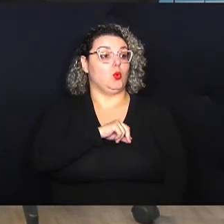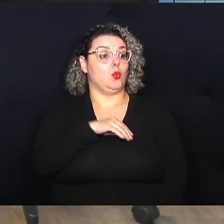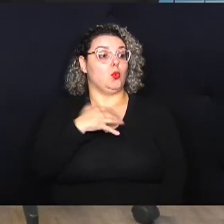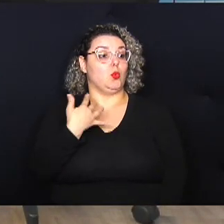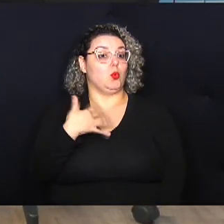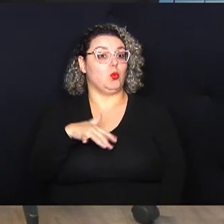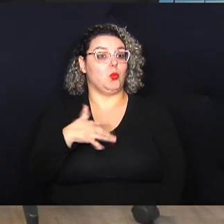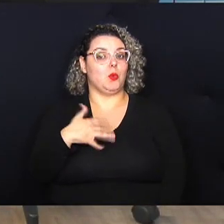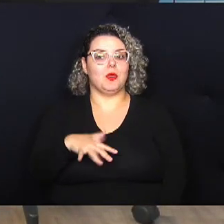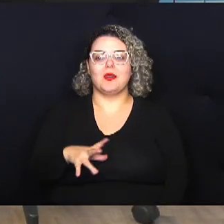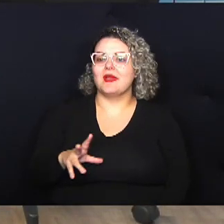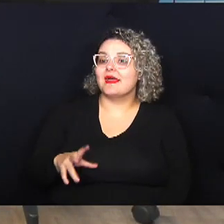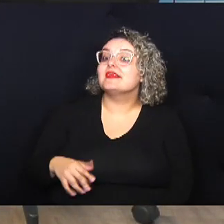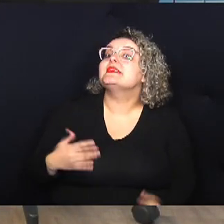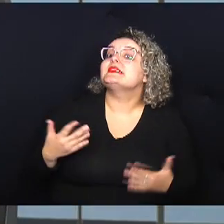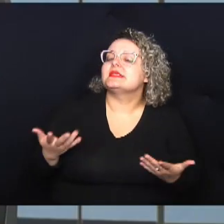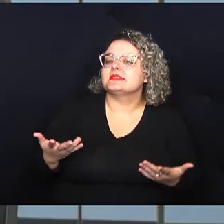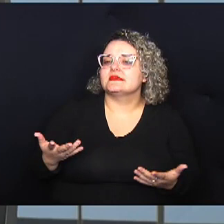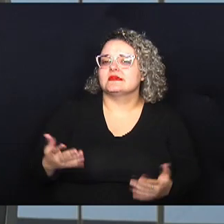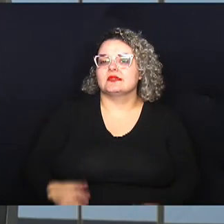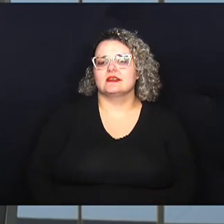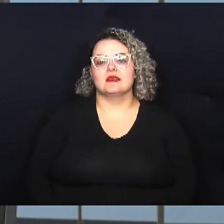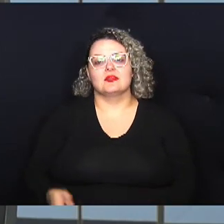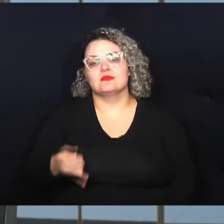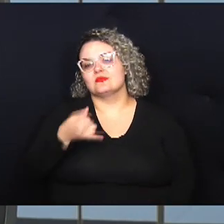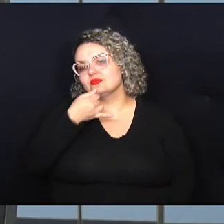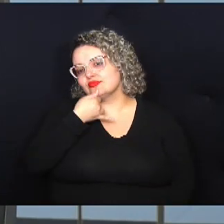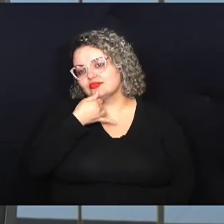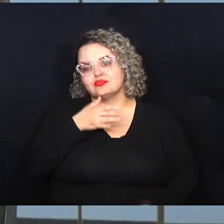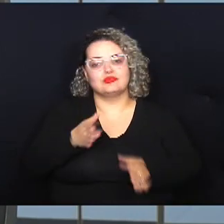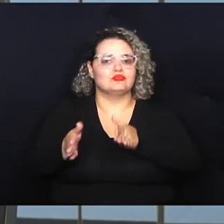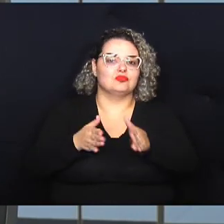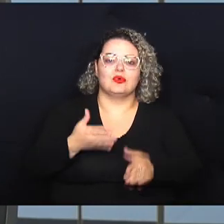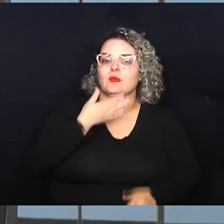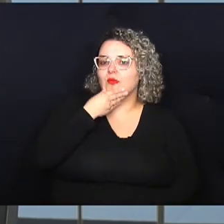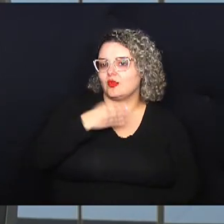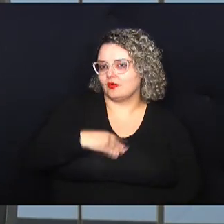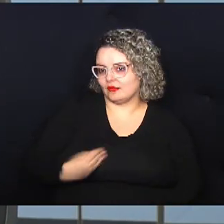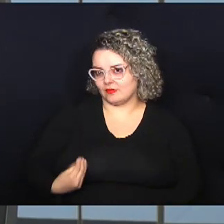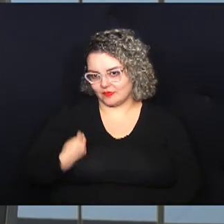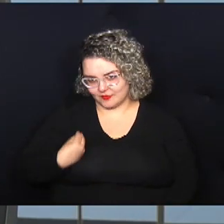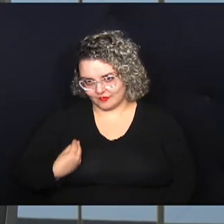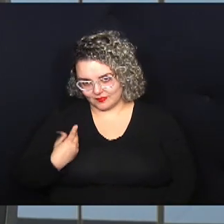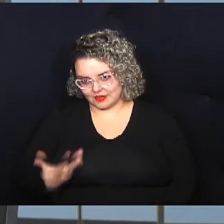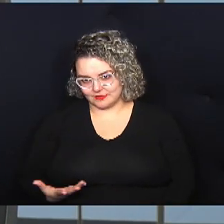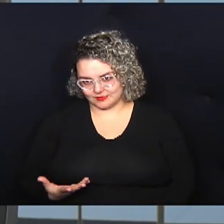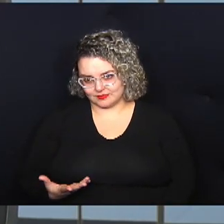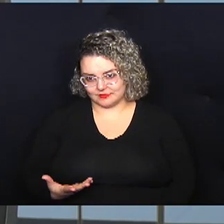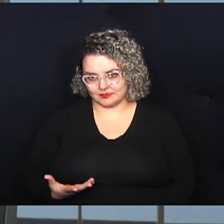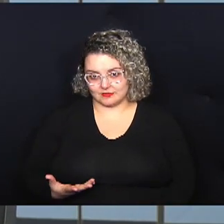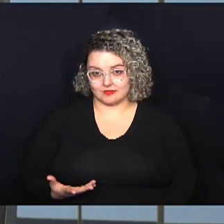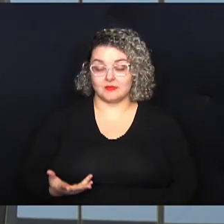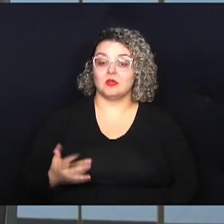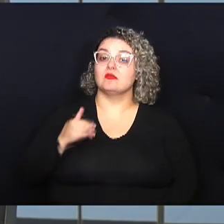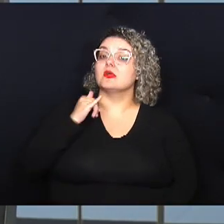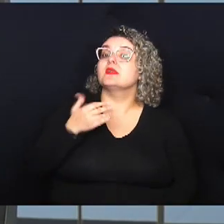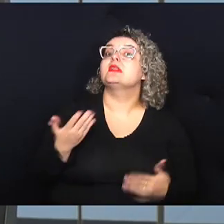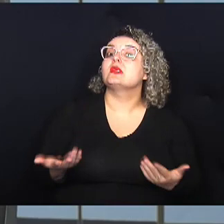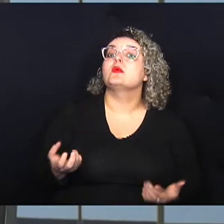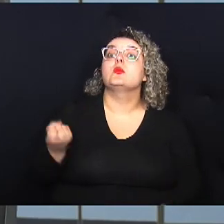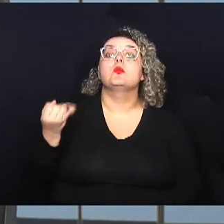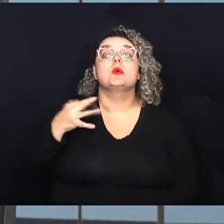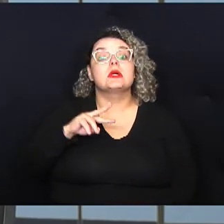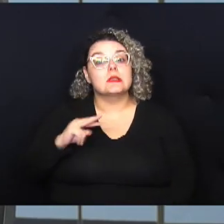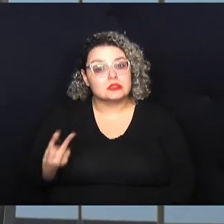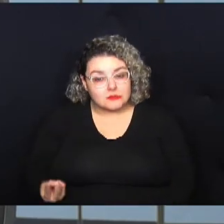E aí? Ela falou, eu estou muito triste pela situação que o meu filho está passando. Eu falei, então, quantas vezes você passou por